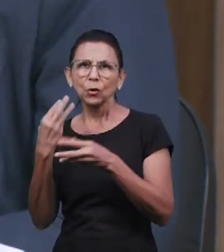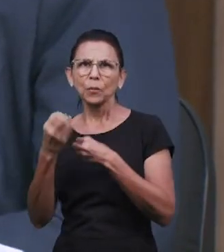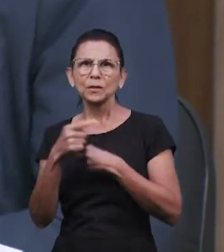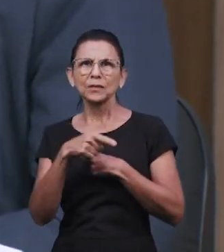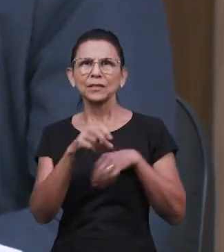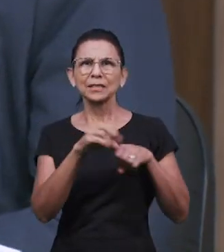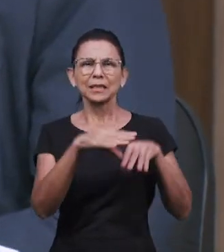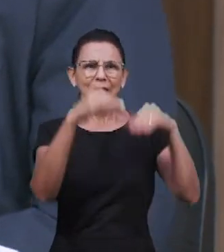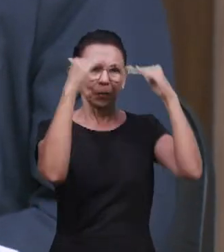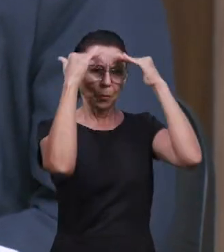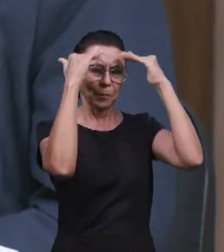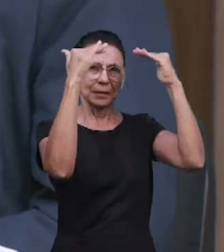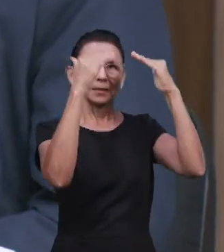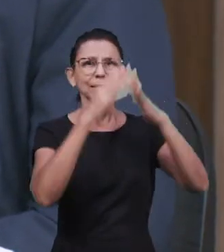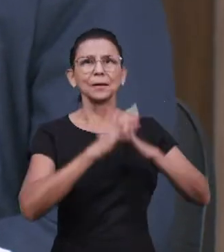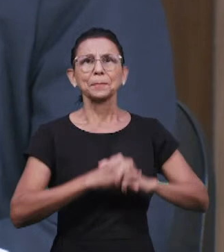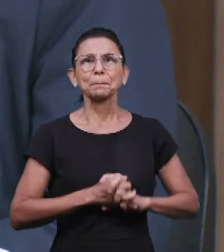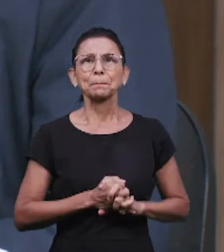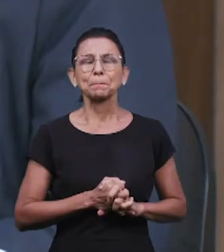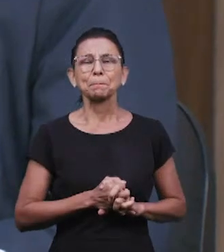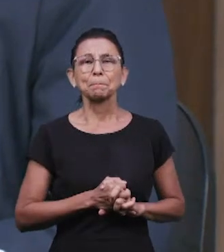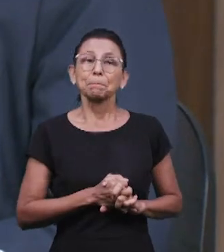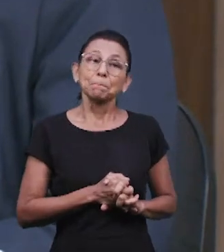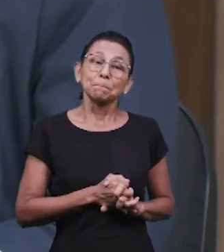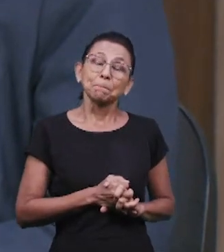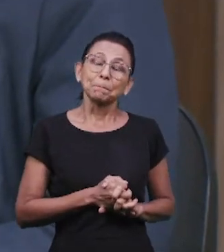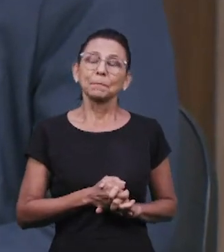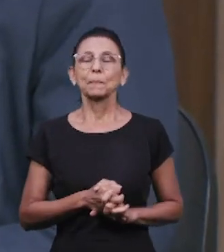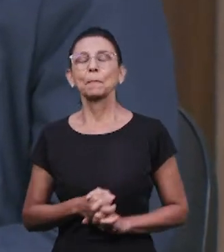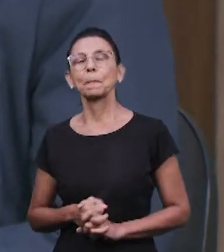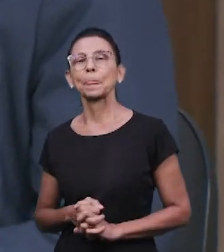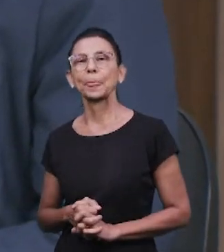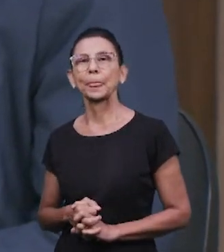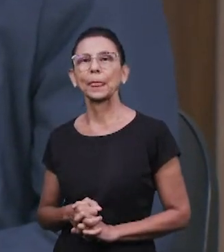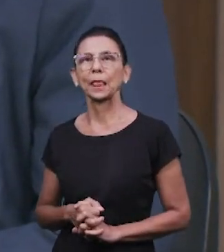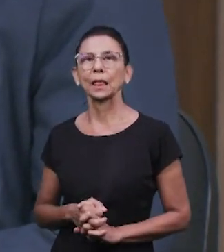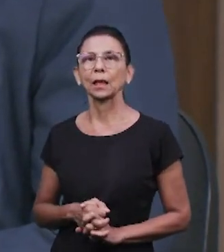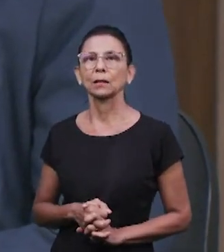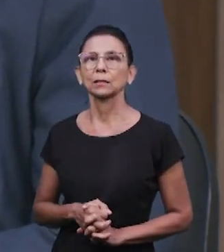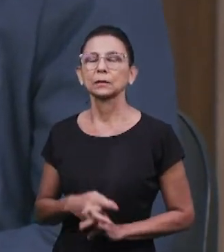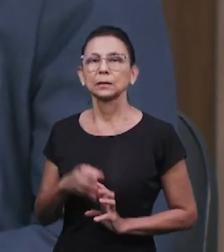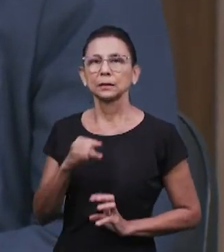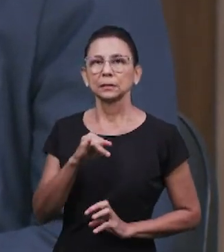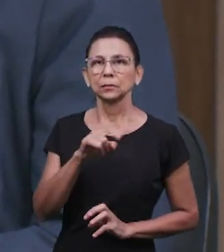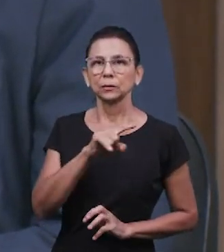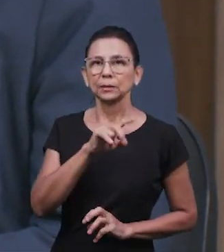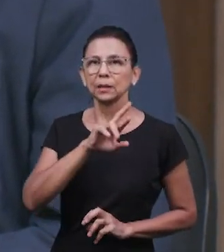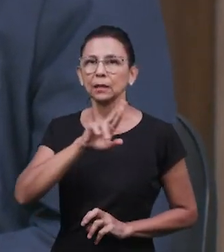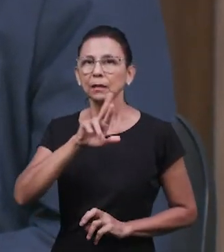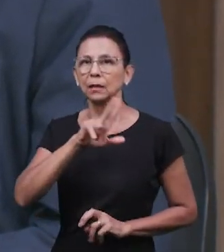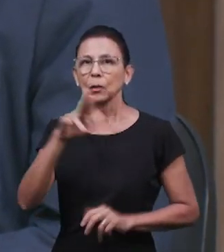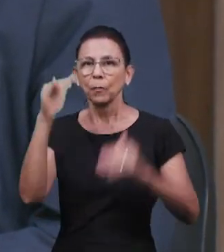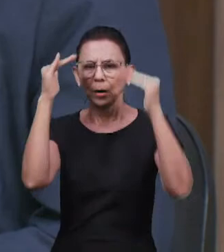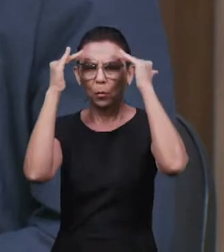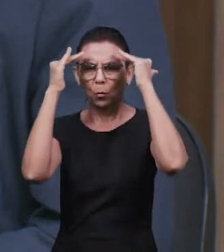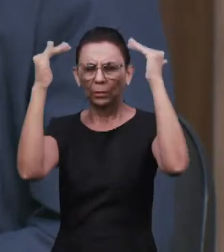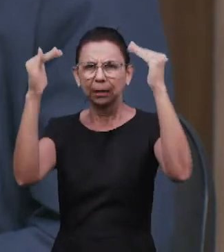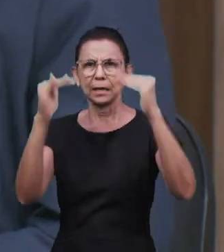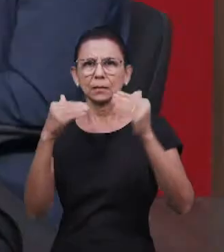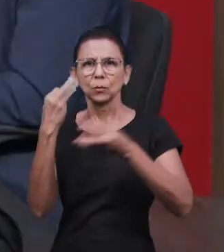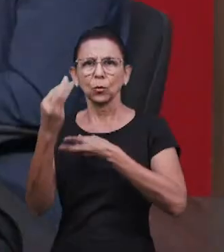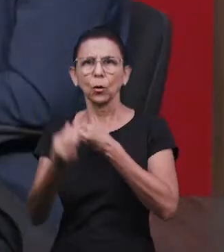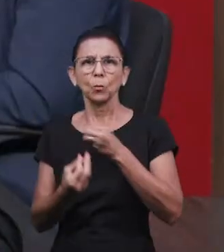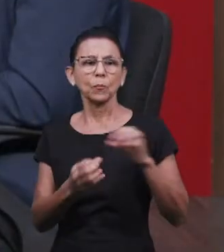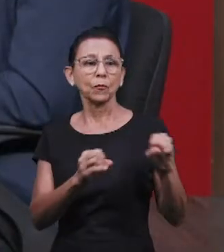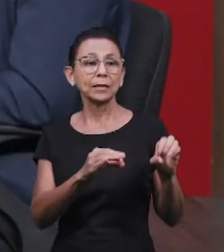filho a obedecer? Mas eu queria ampliar isso. Em relação às outras coisas também, se você não é uma pessoa honesta,